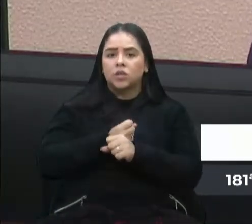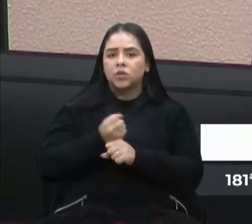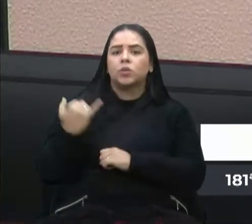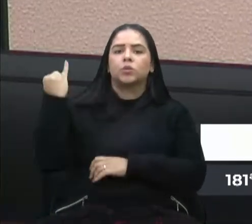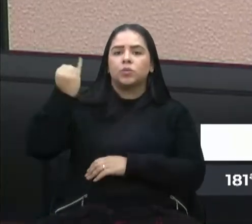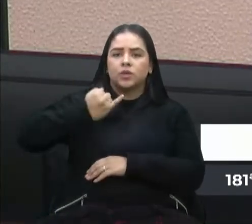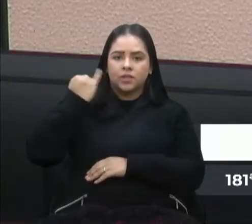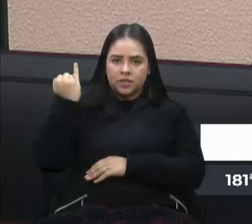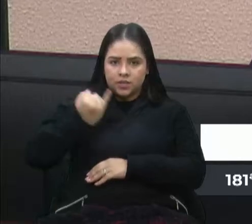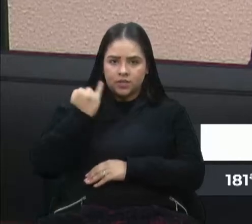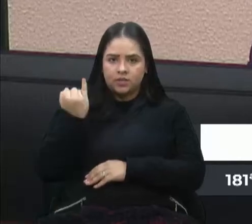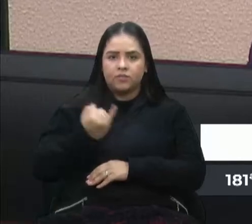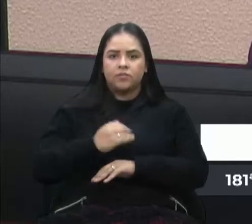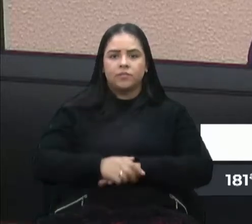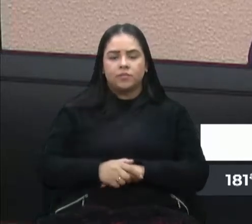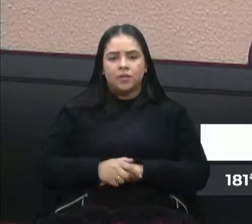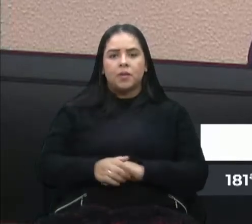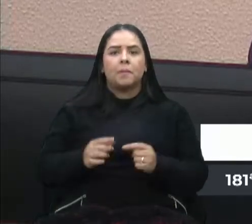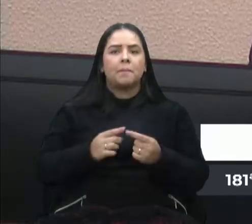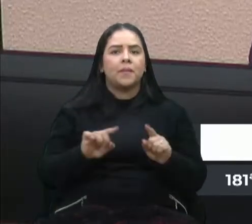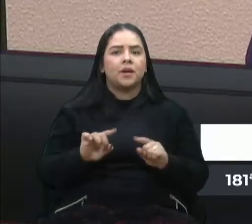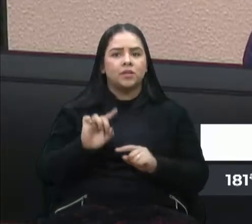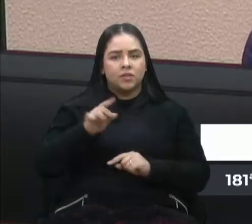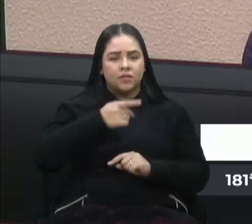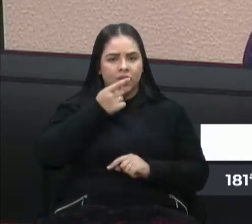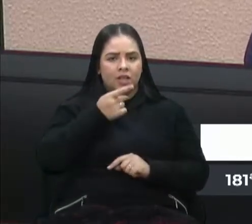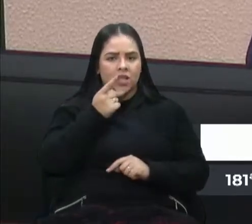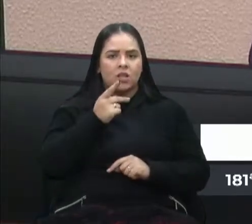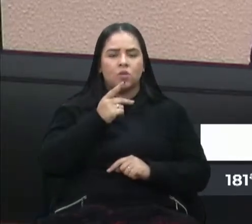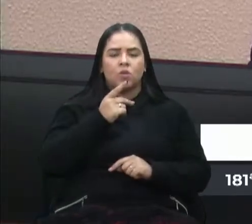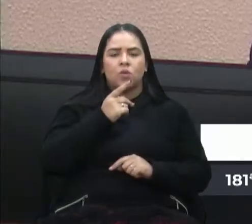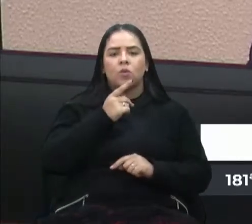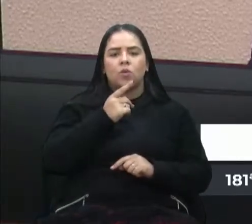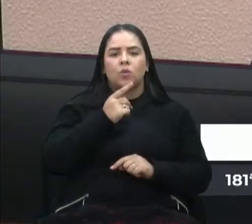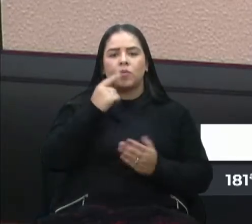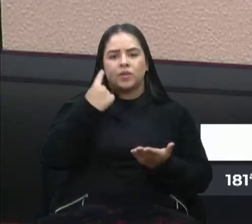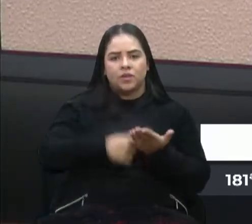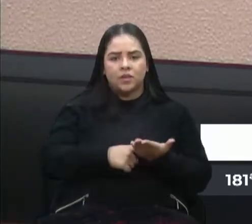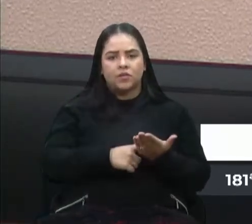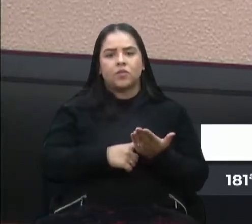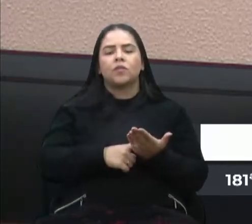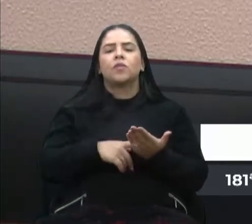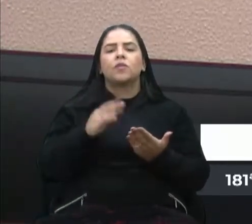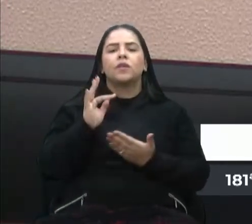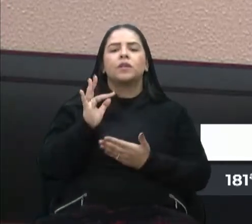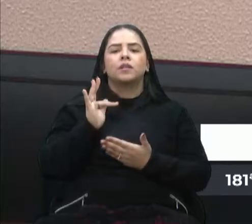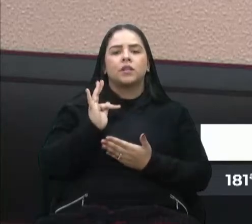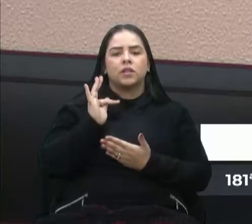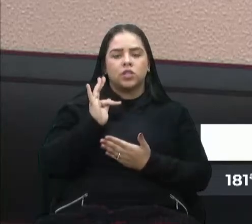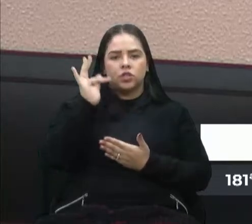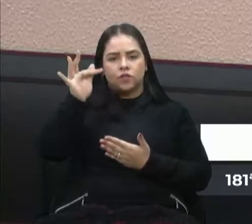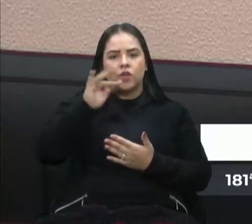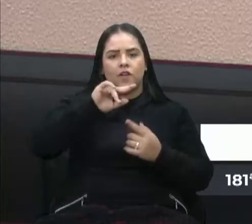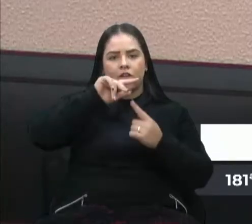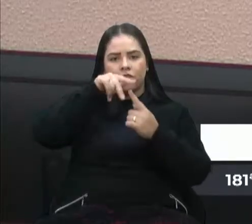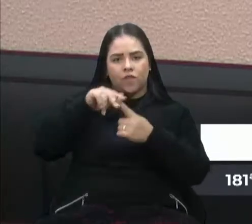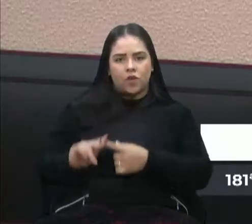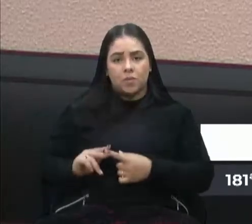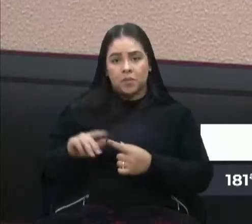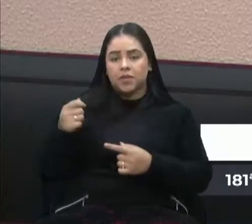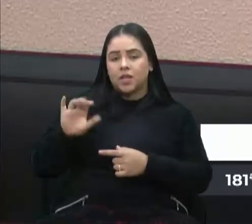para isso. Quando a senhora falou do Pacto Federativo, da reforma política, reforma administrativa, a primeira reforma que tem que acontecer é a